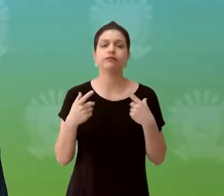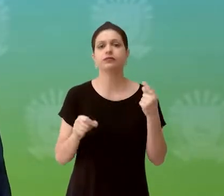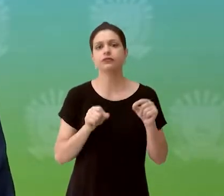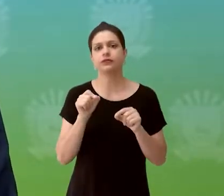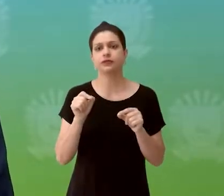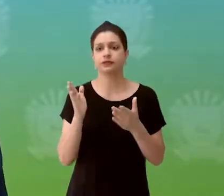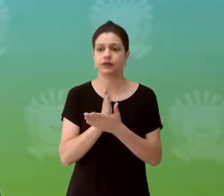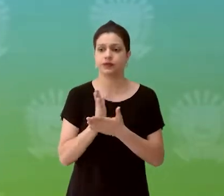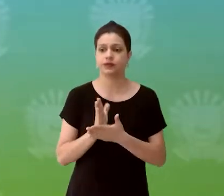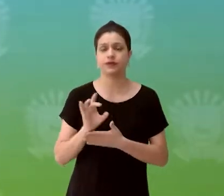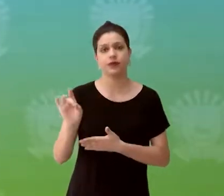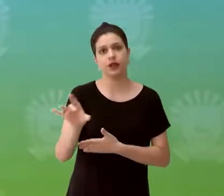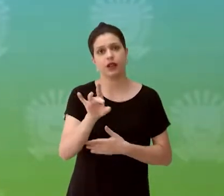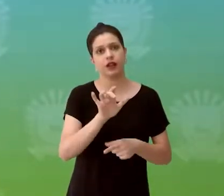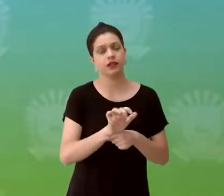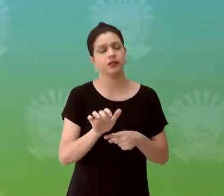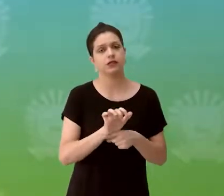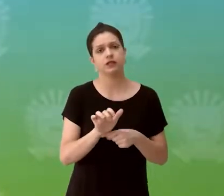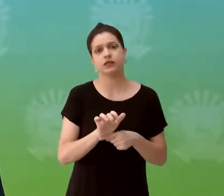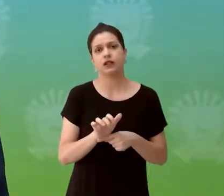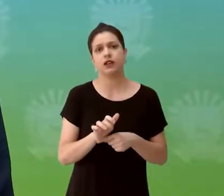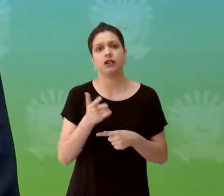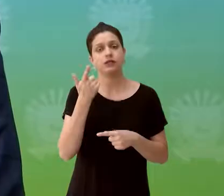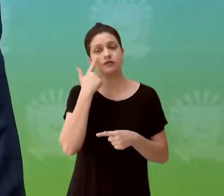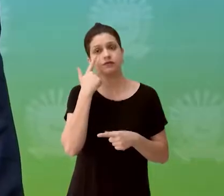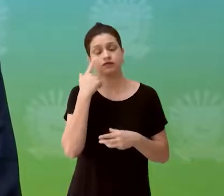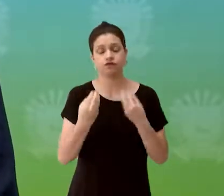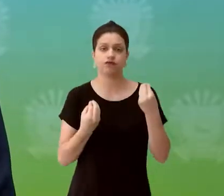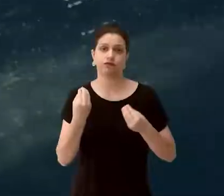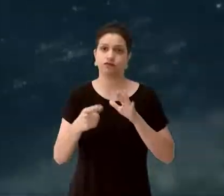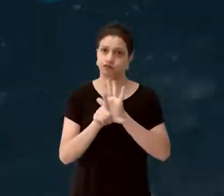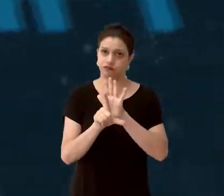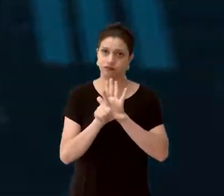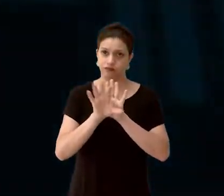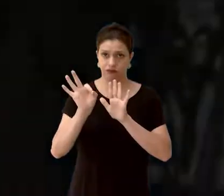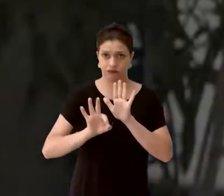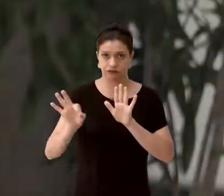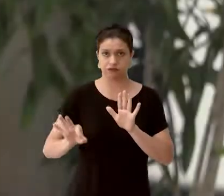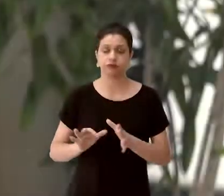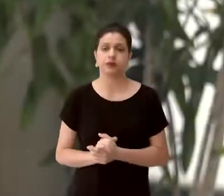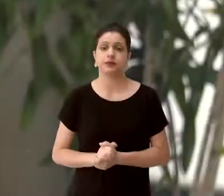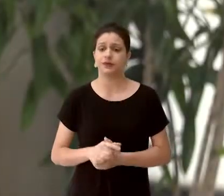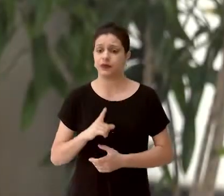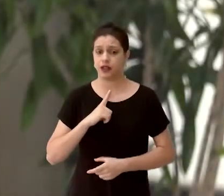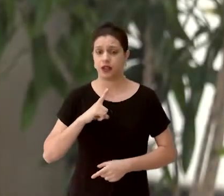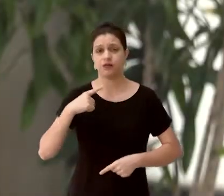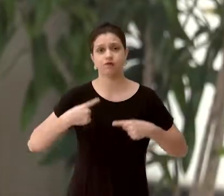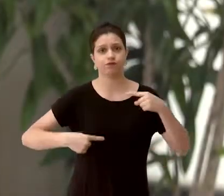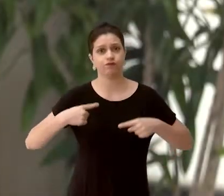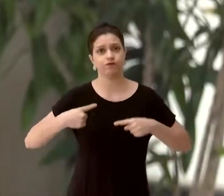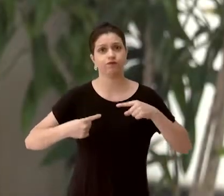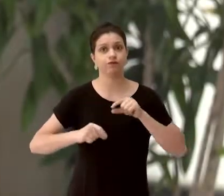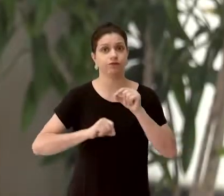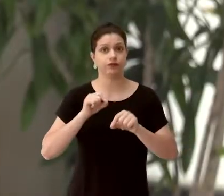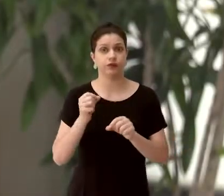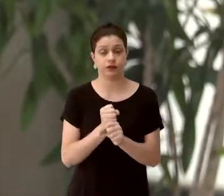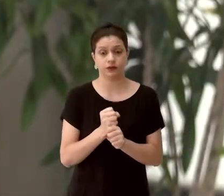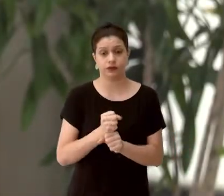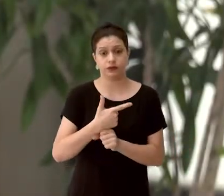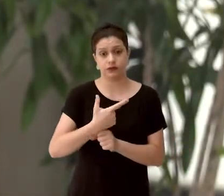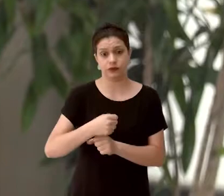lacuna para que os estados possam fazer essa legislação. Um Um debate que predominou